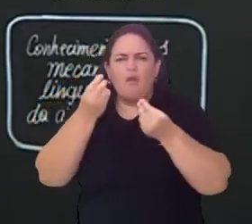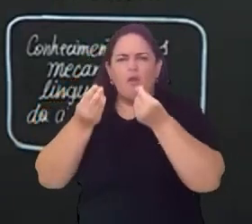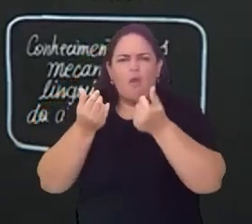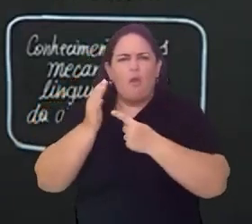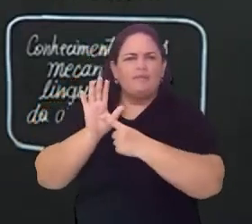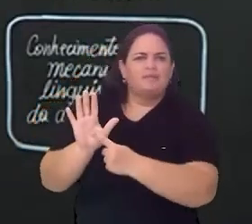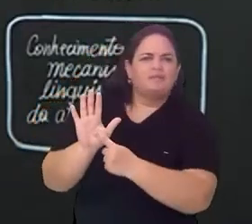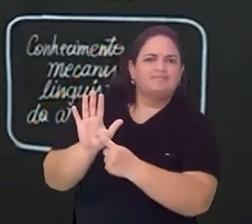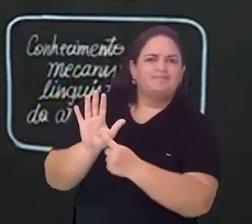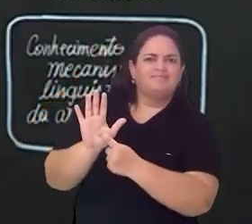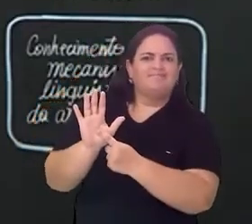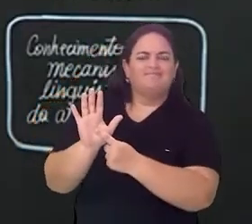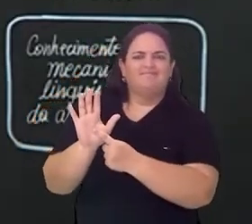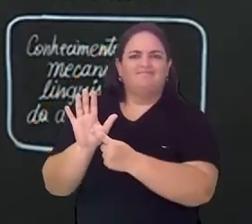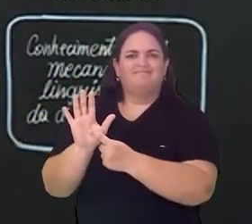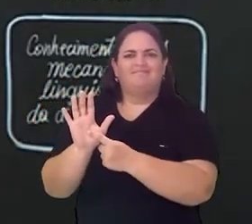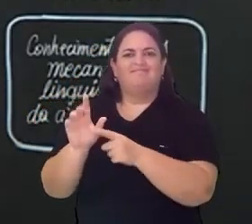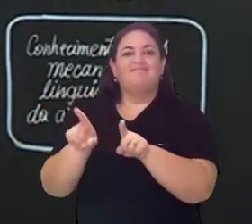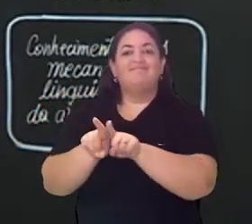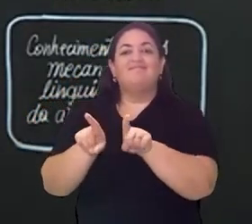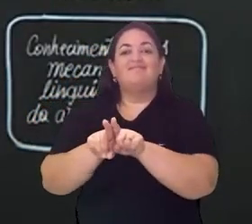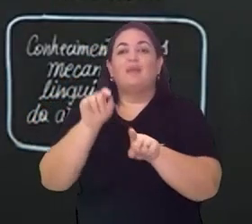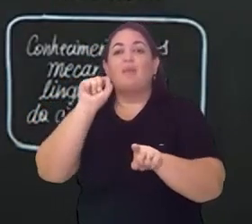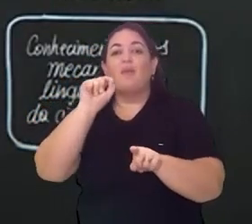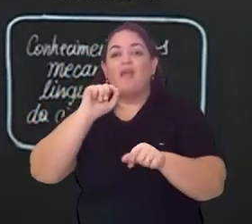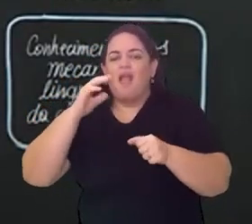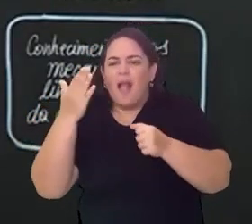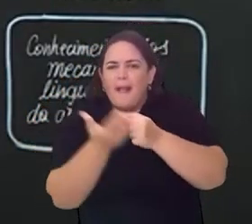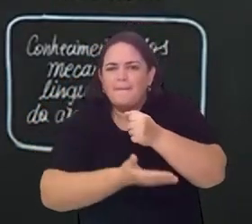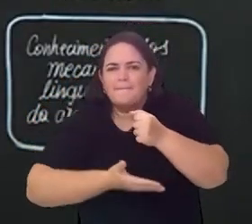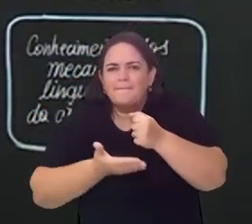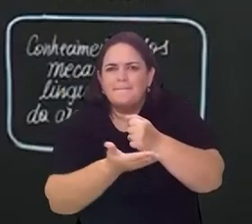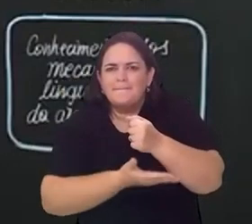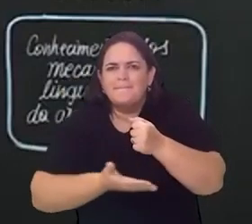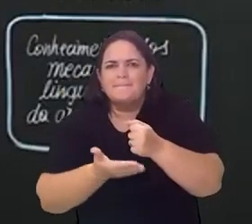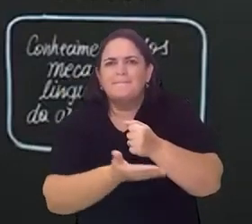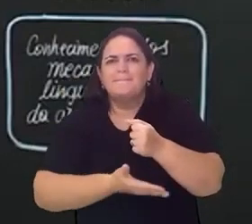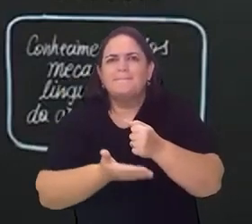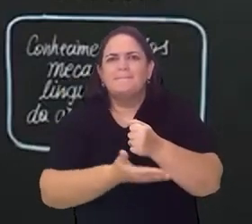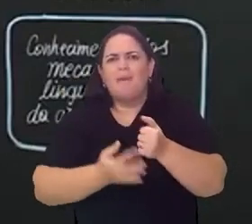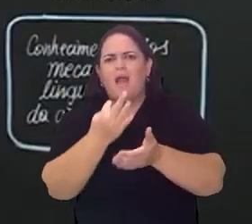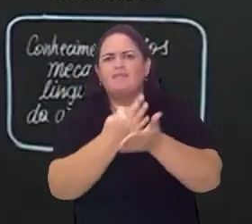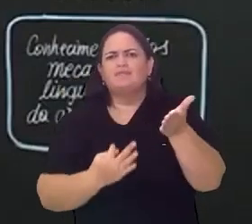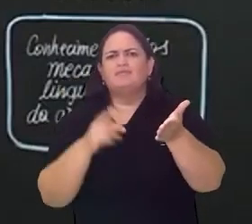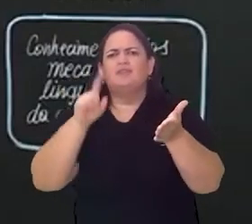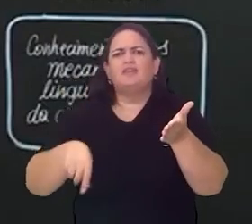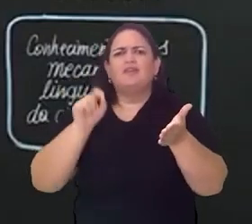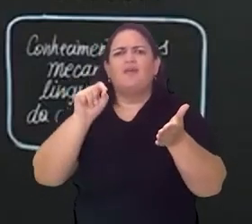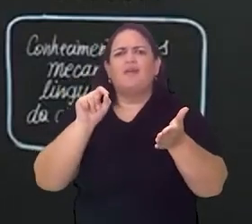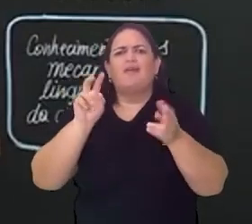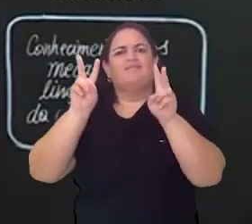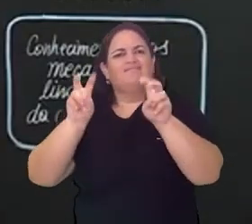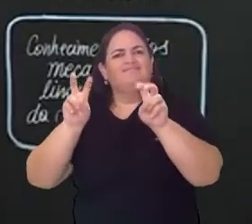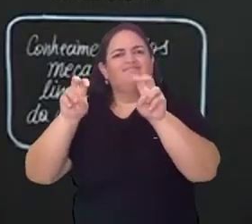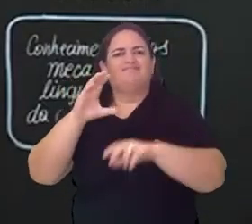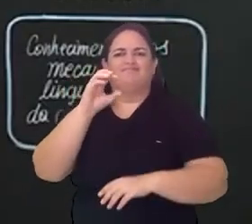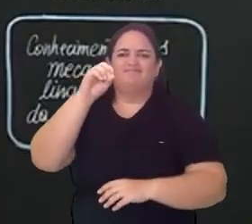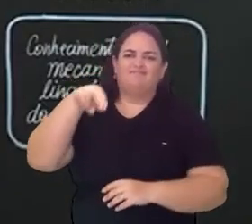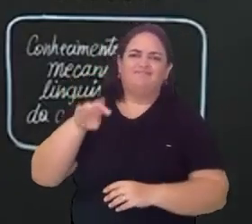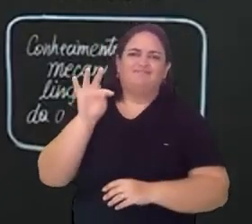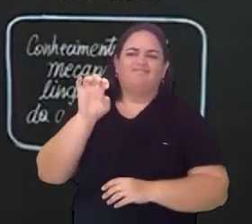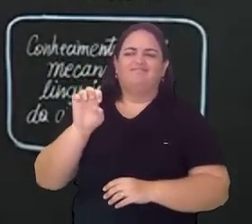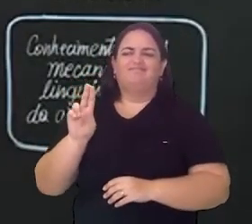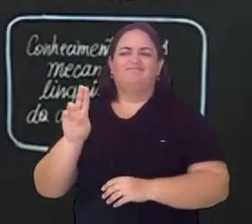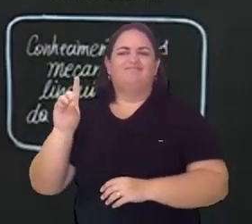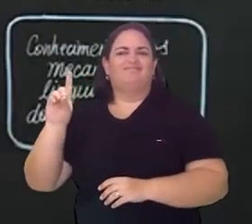se apresenta, mas também no que garante a base, a sustentação de um texto, que é o conteúdo. Não